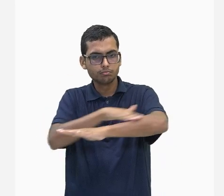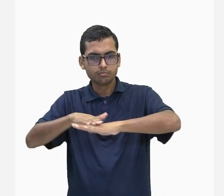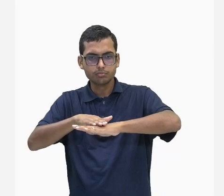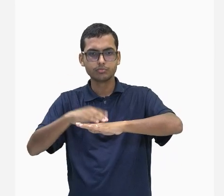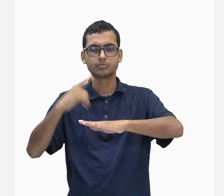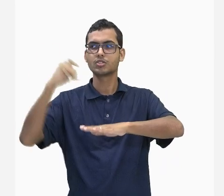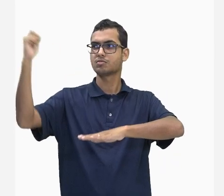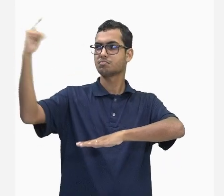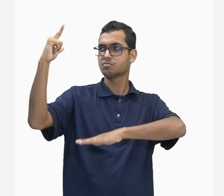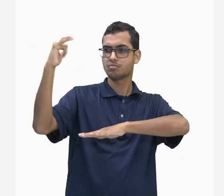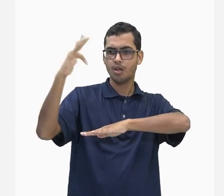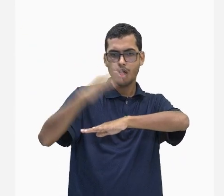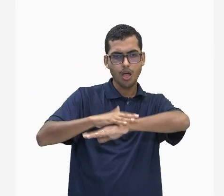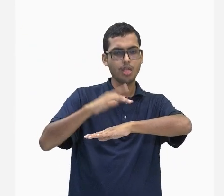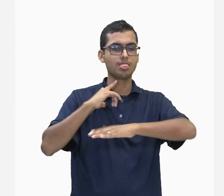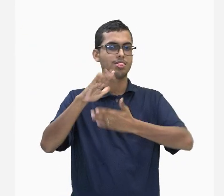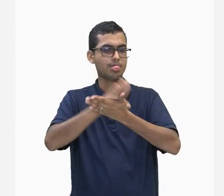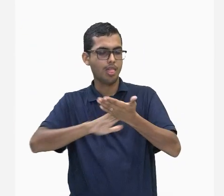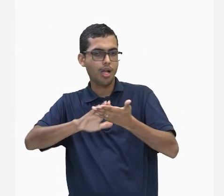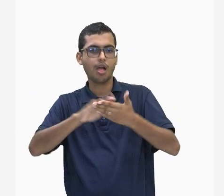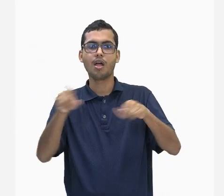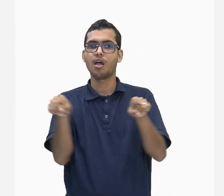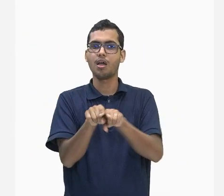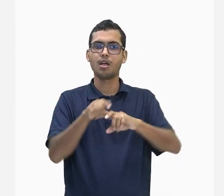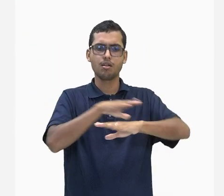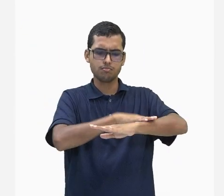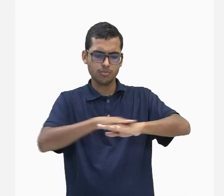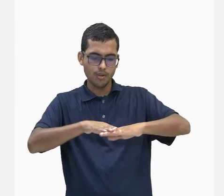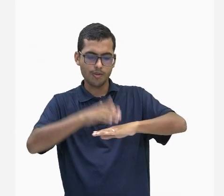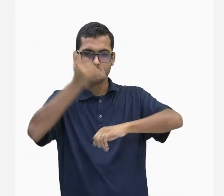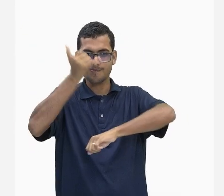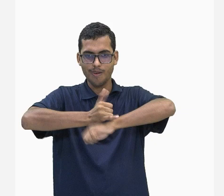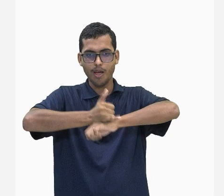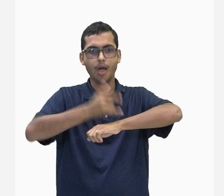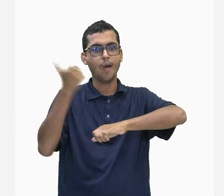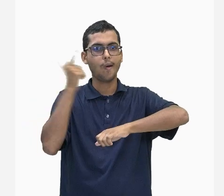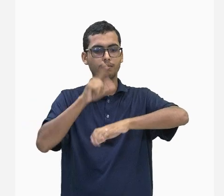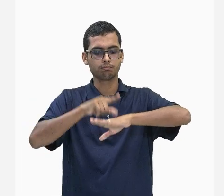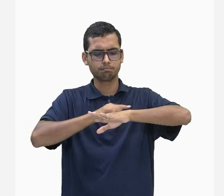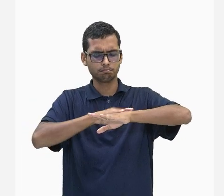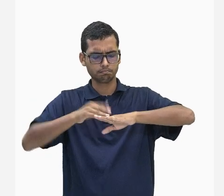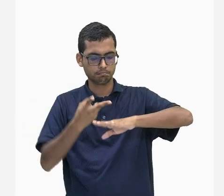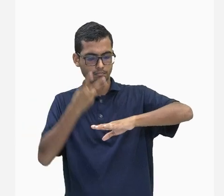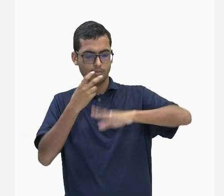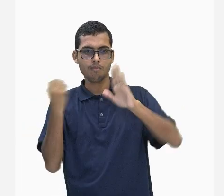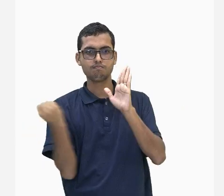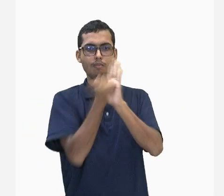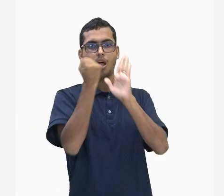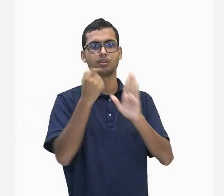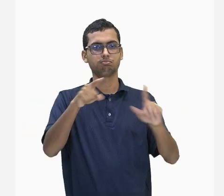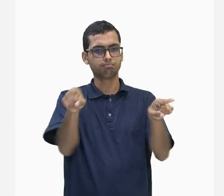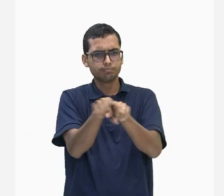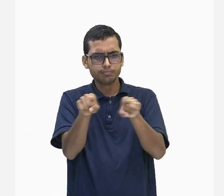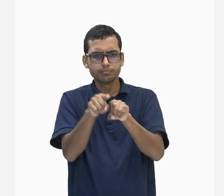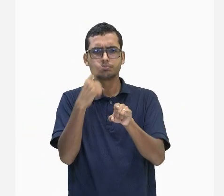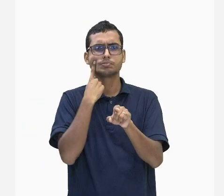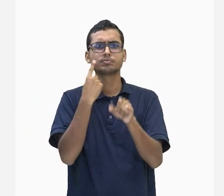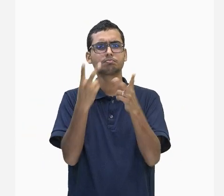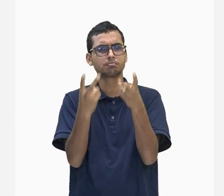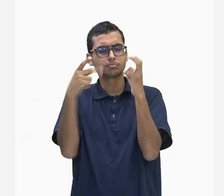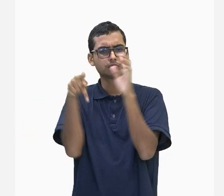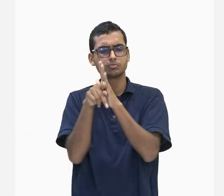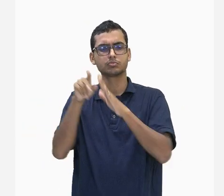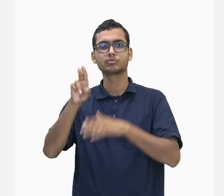marcada. Conclusão: o urânio, que era o material que ele estava trabalhando, emitia radiação espontaneamente,